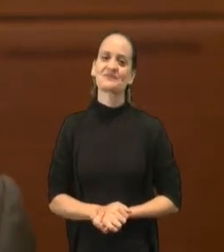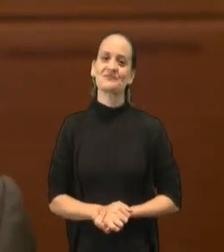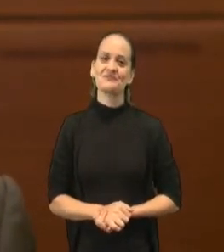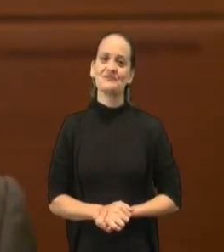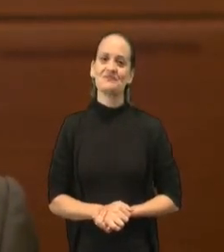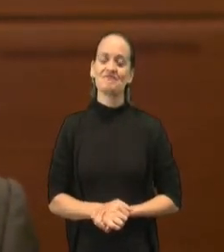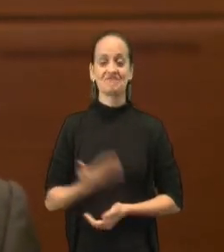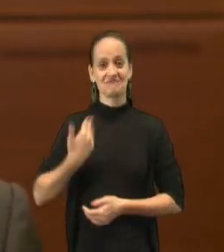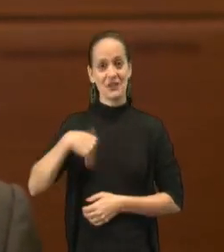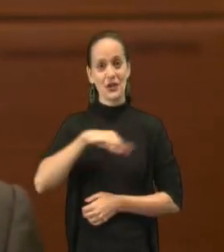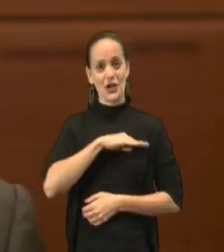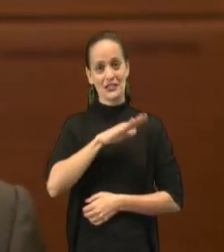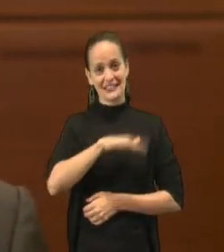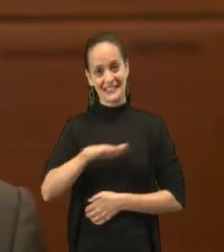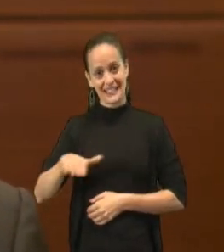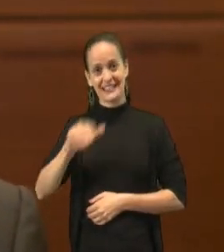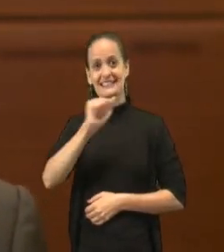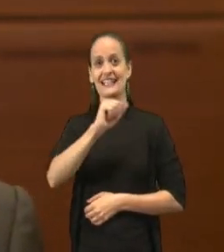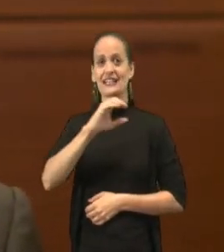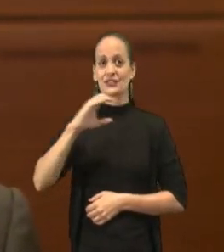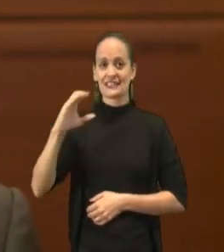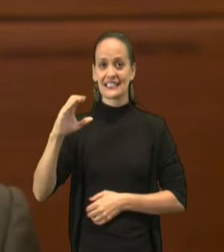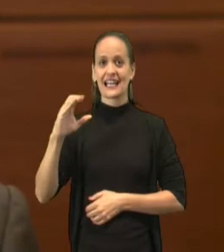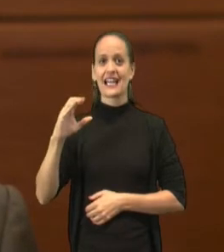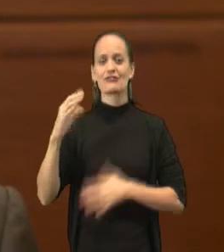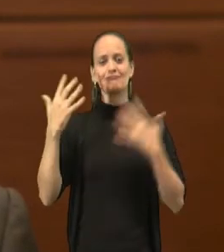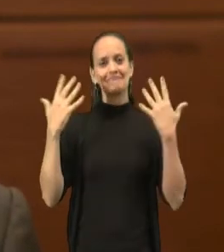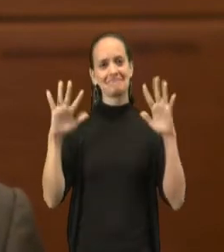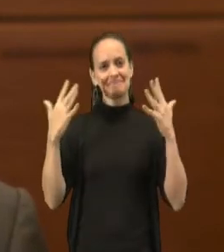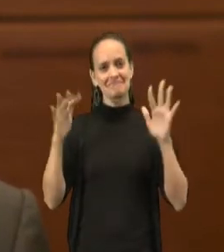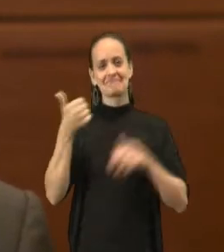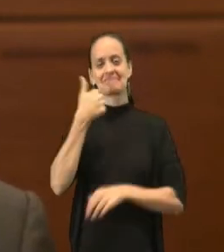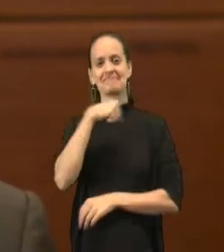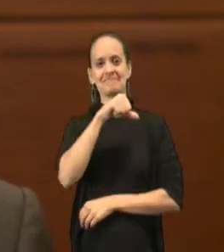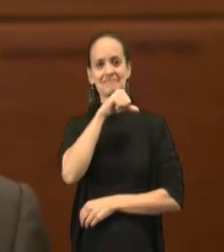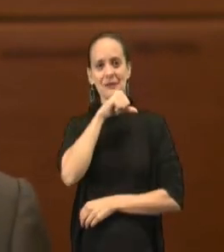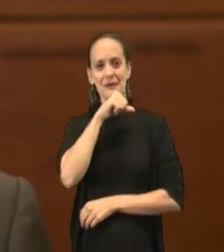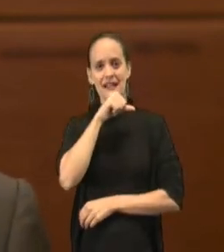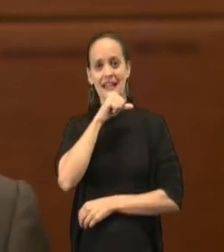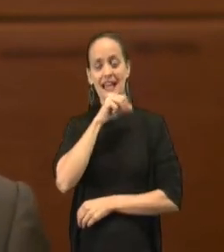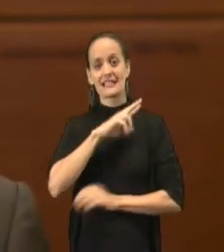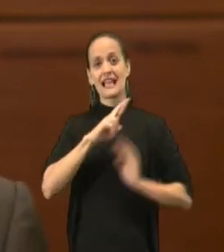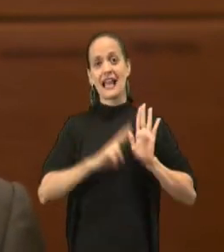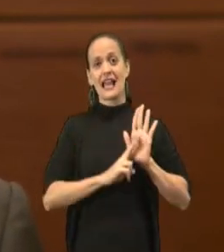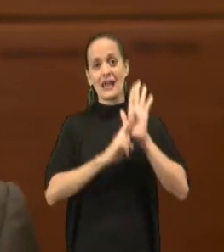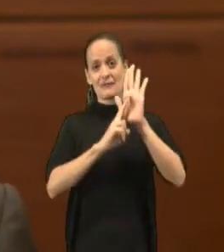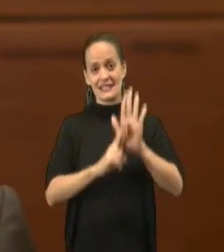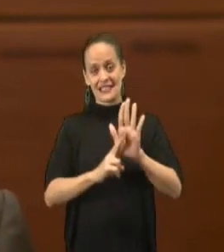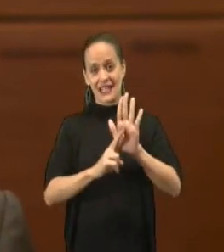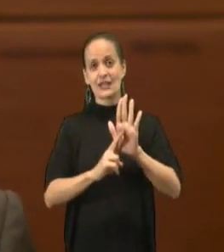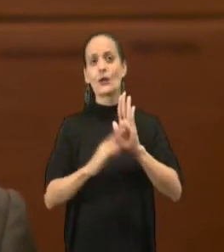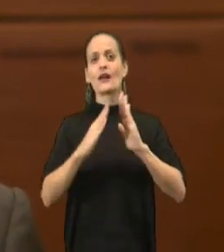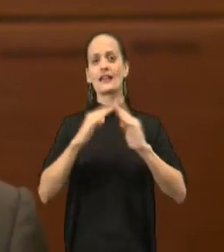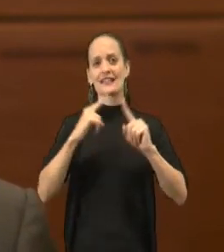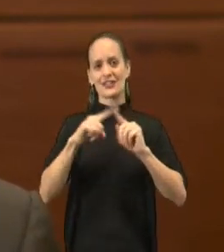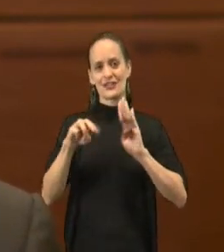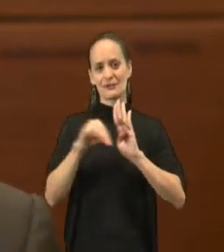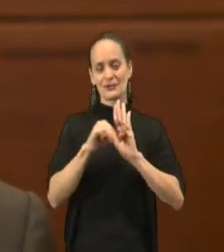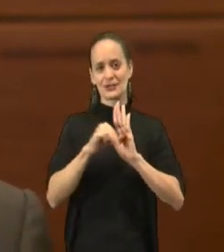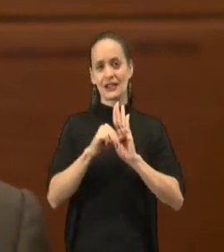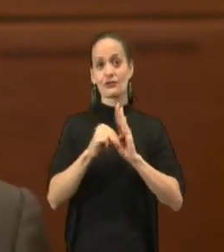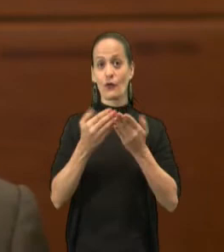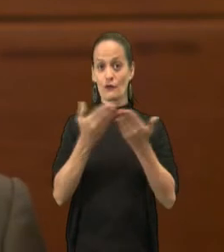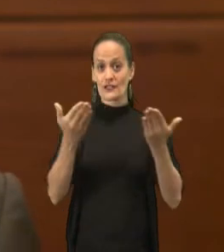Nossas crianças, nossos adolescentes, nesta homenagem que representa toda a Igreja Memorial, a você, mamãe, membro desta